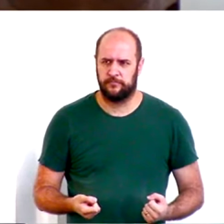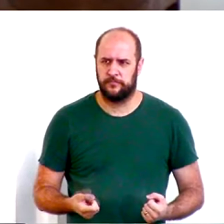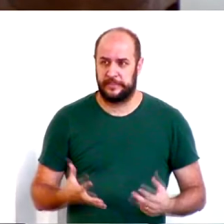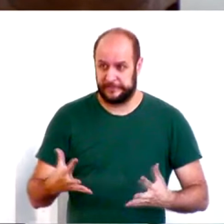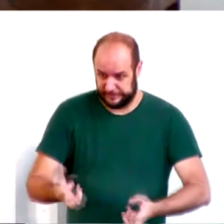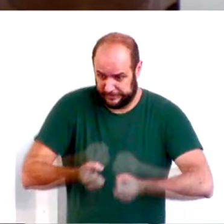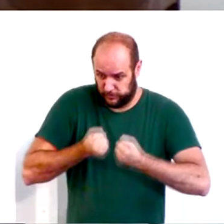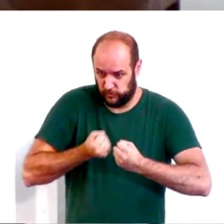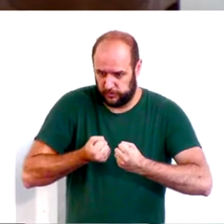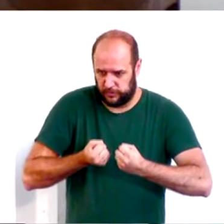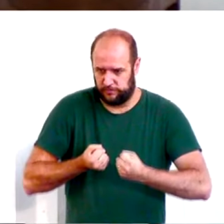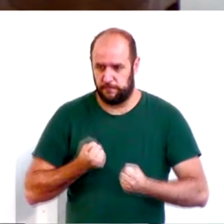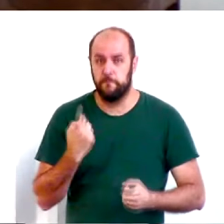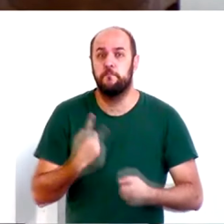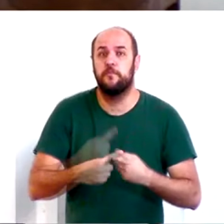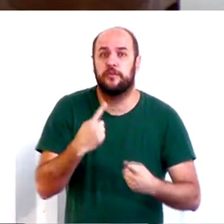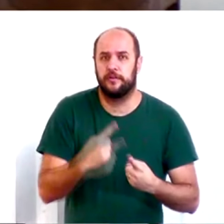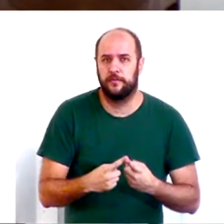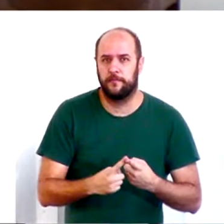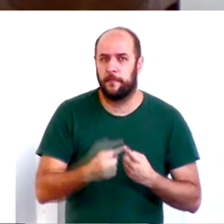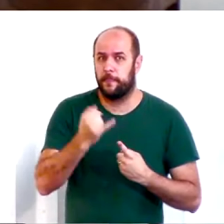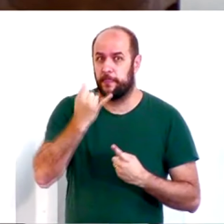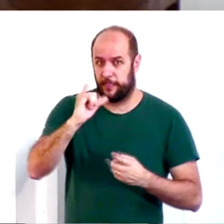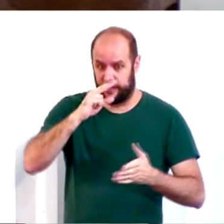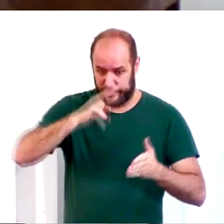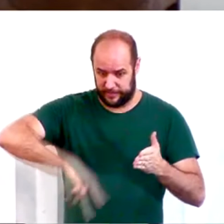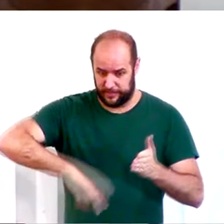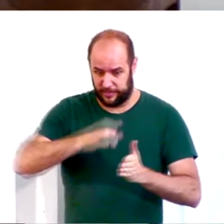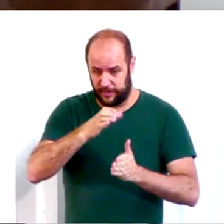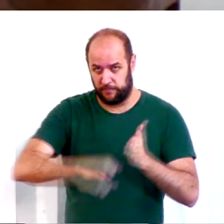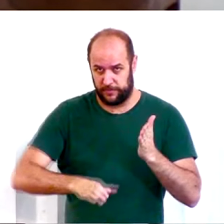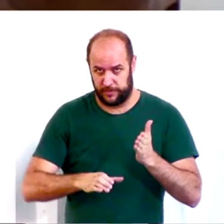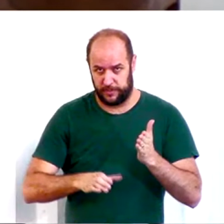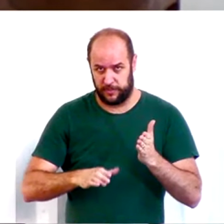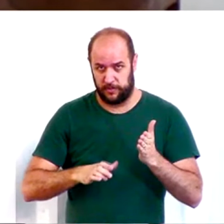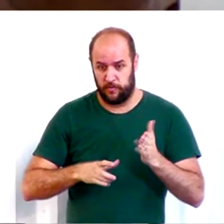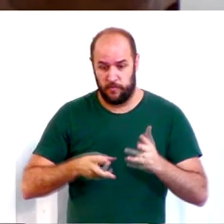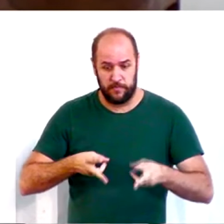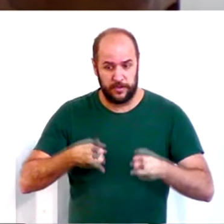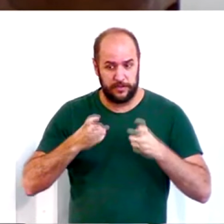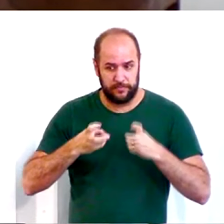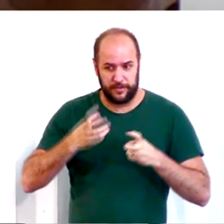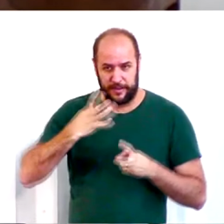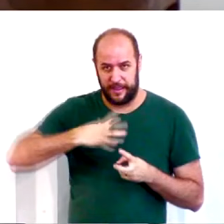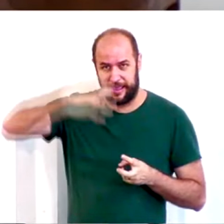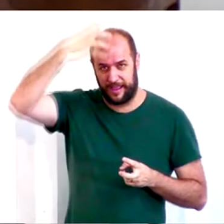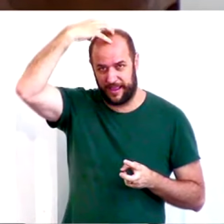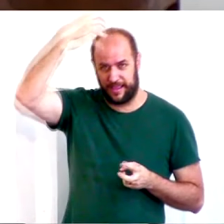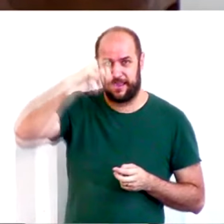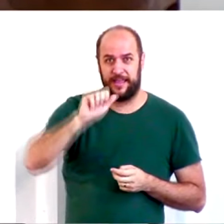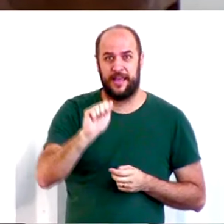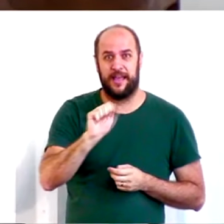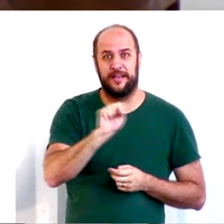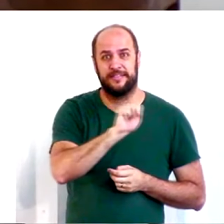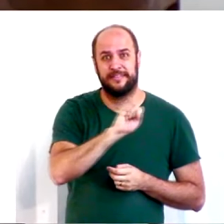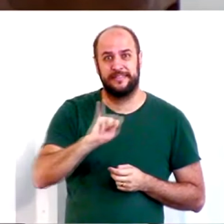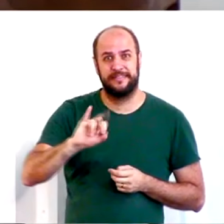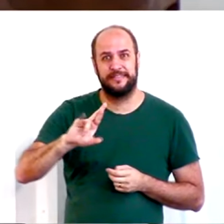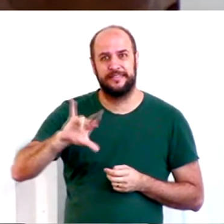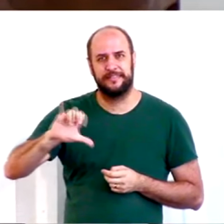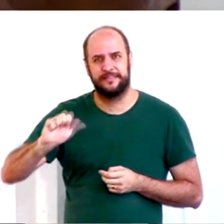se você ler o Capítulo inteiro você vai perceber que o rei dos assírios estava